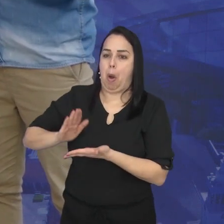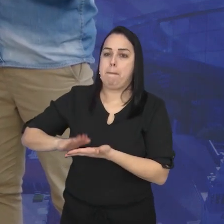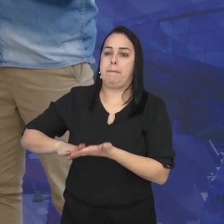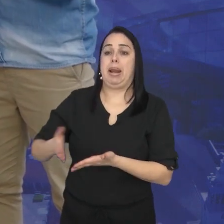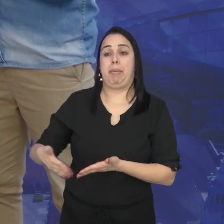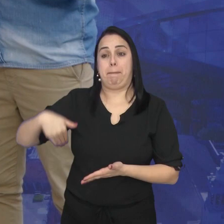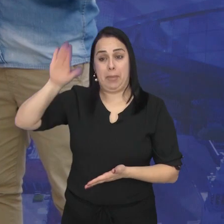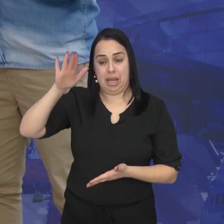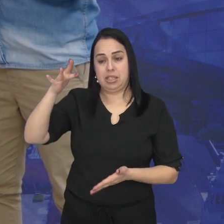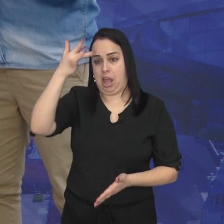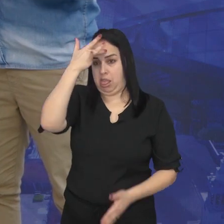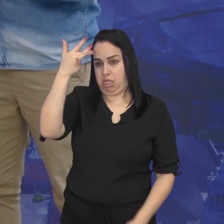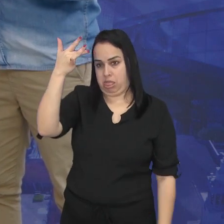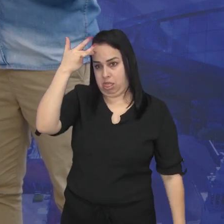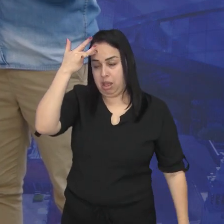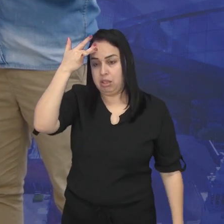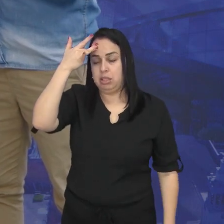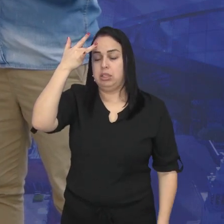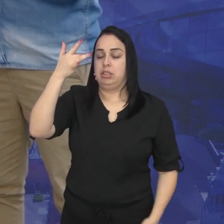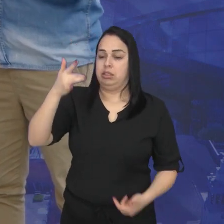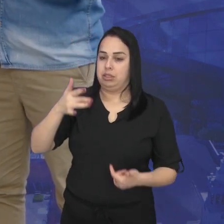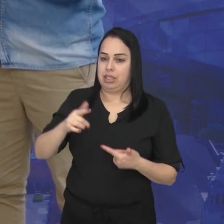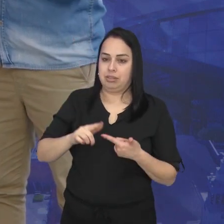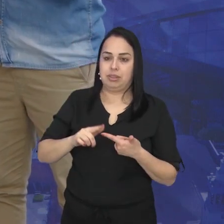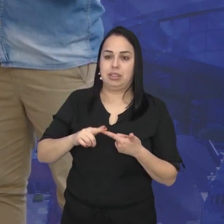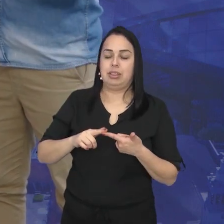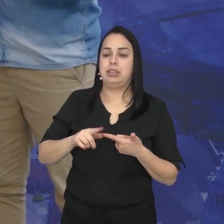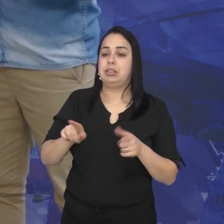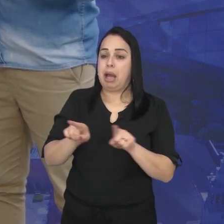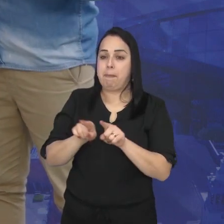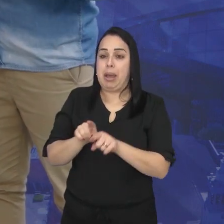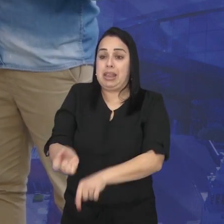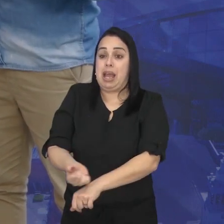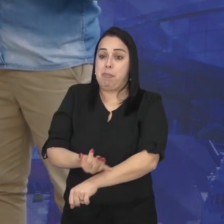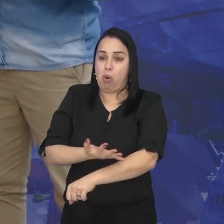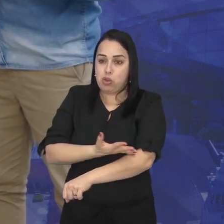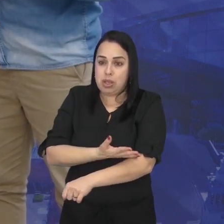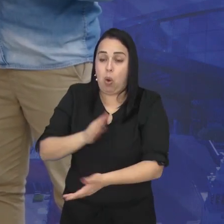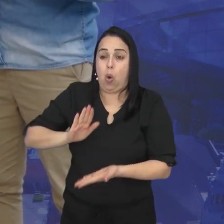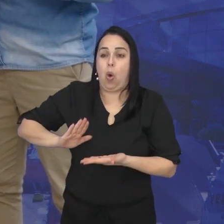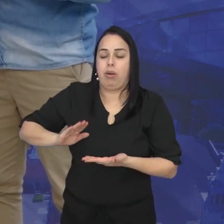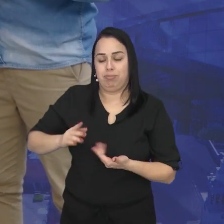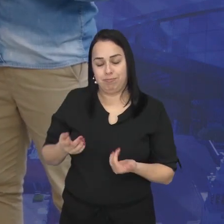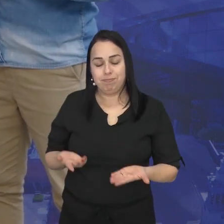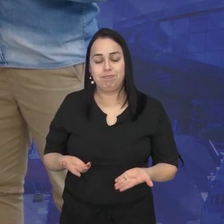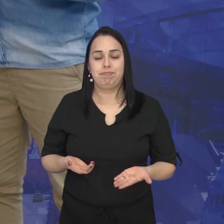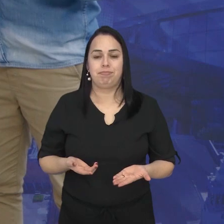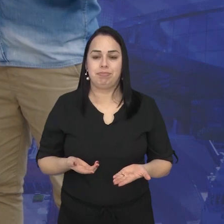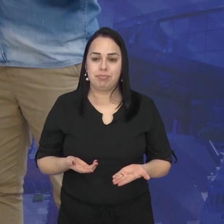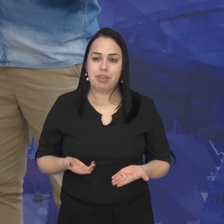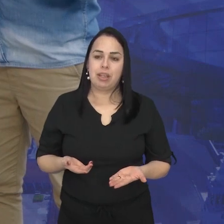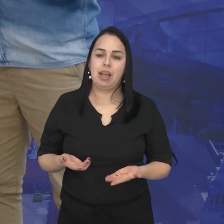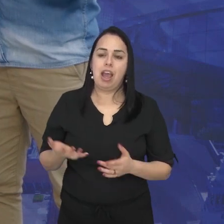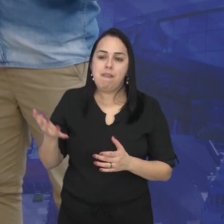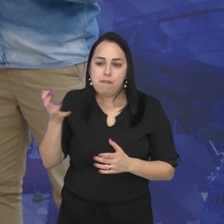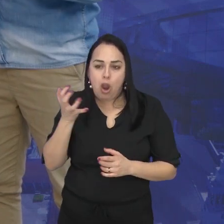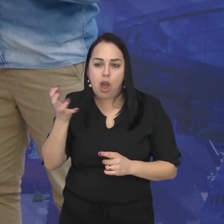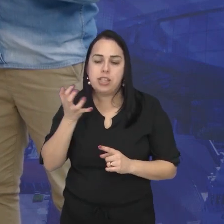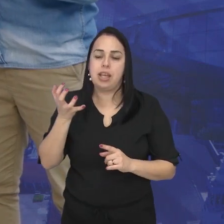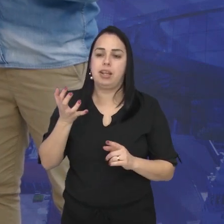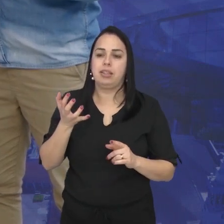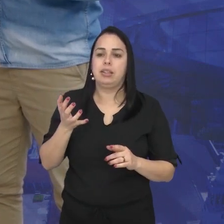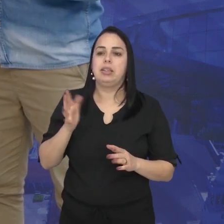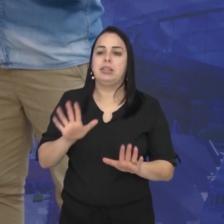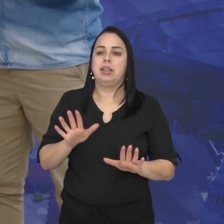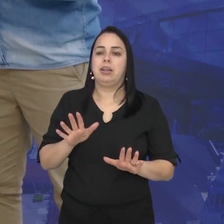mais da saúde mental dos professores, da inteligência emocional desses professores, né? Essa